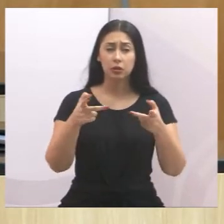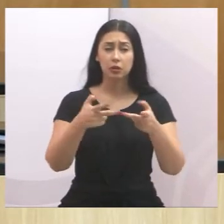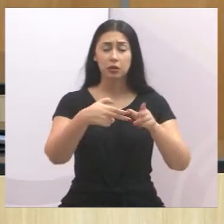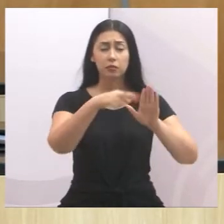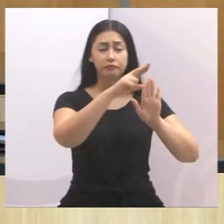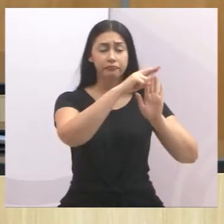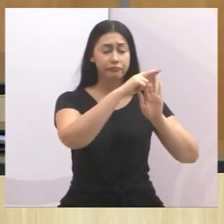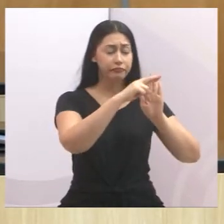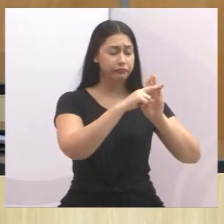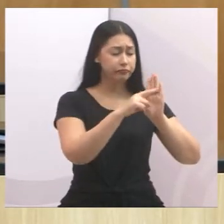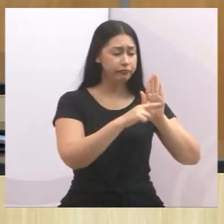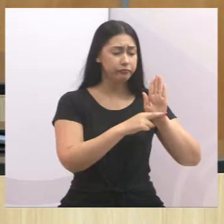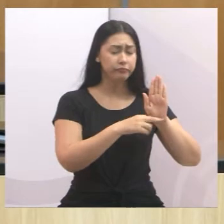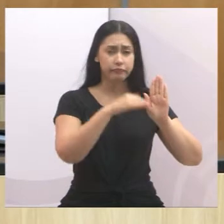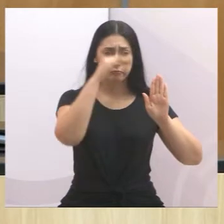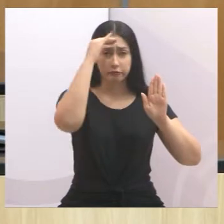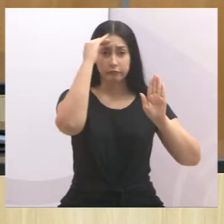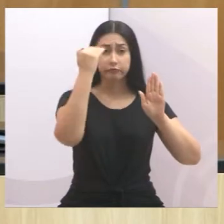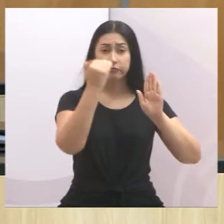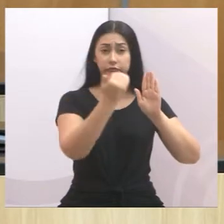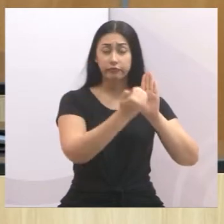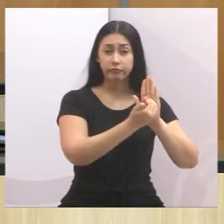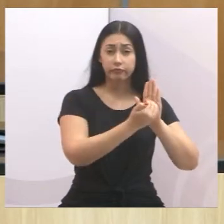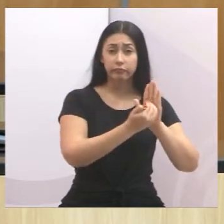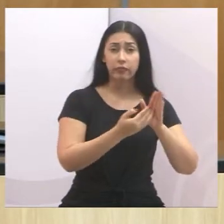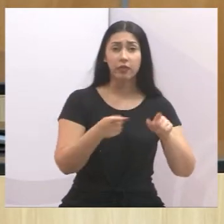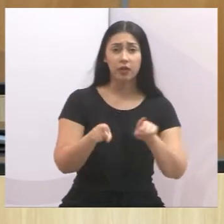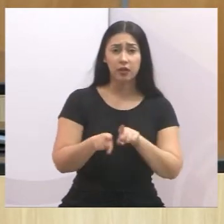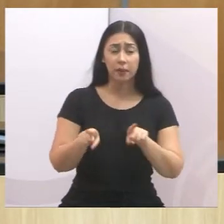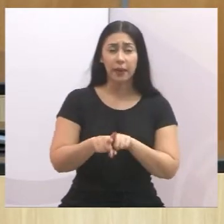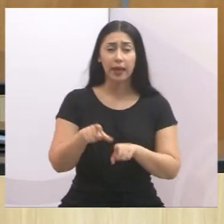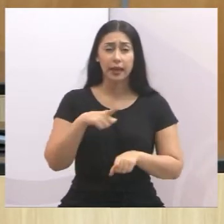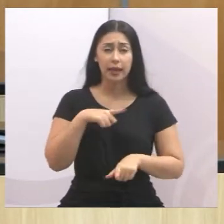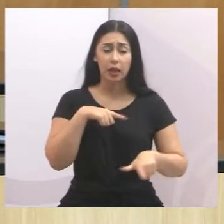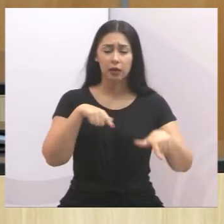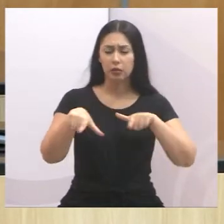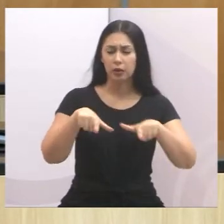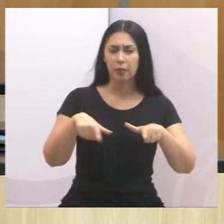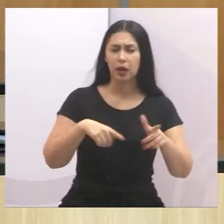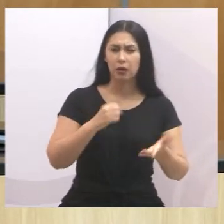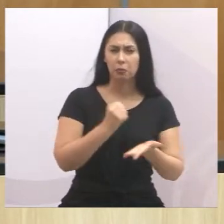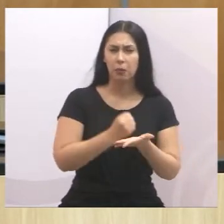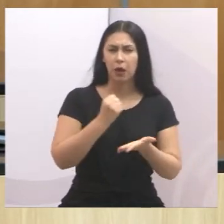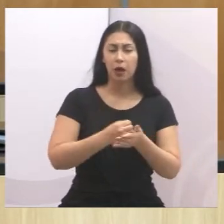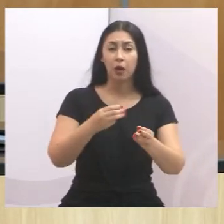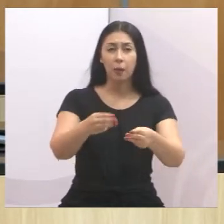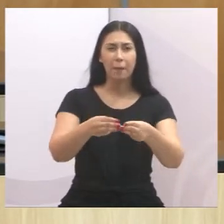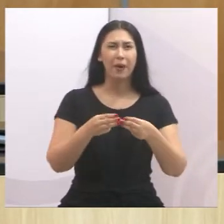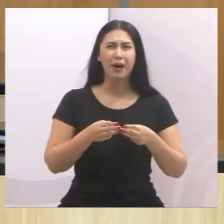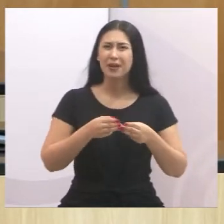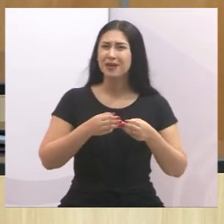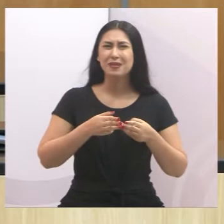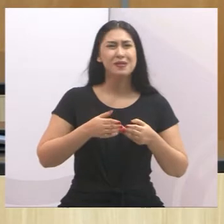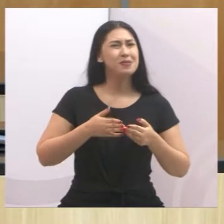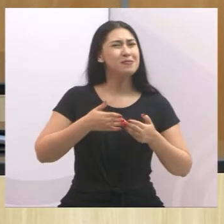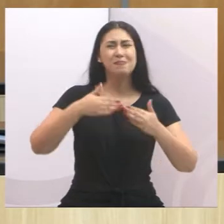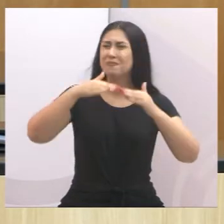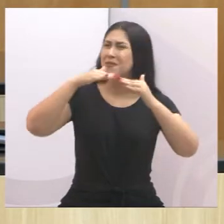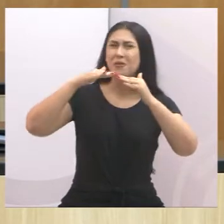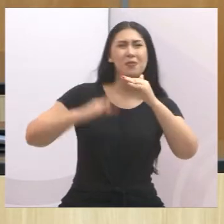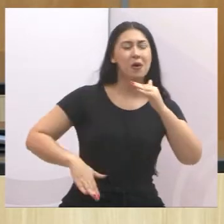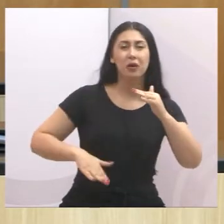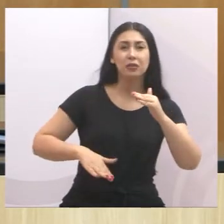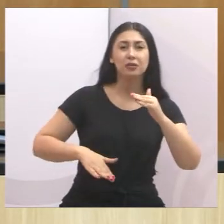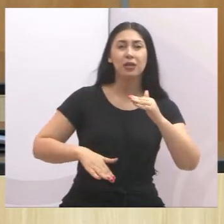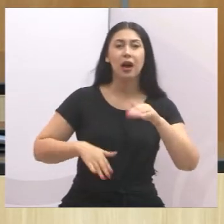as formalidades regimentais, seja constado na ata dos trabalhos desta sessão o registro de moção de repúdio à rede de